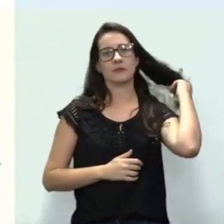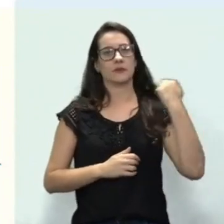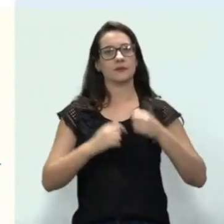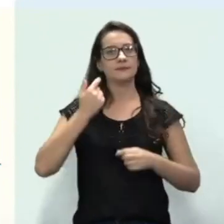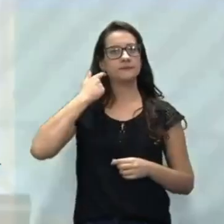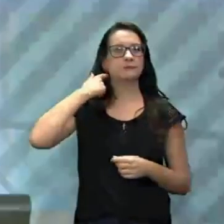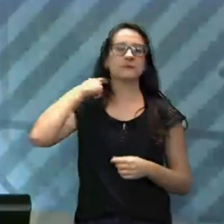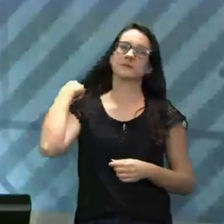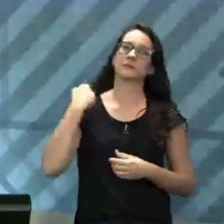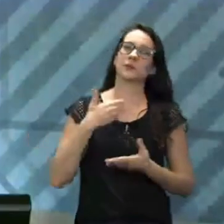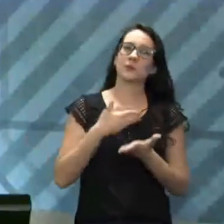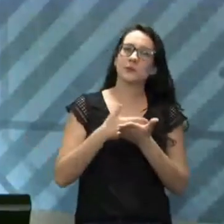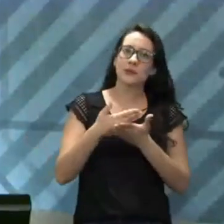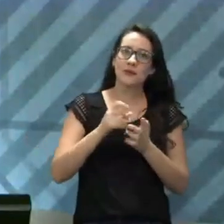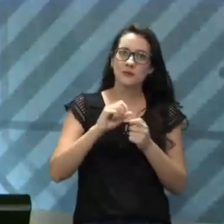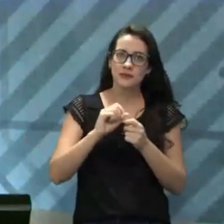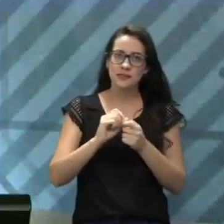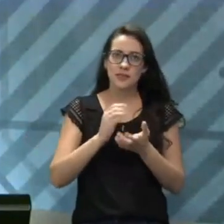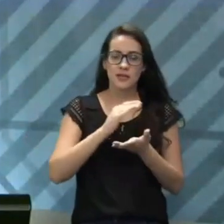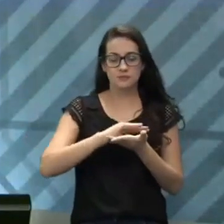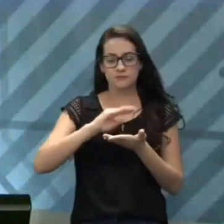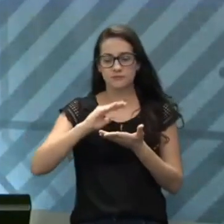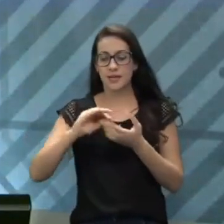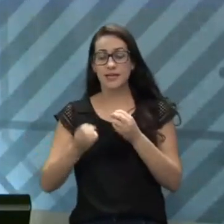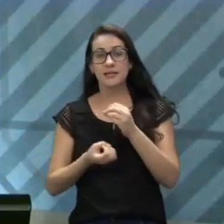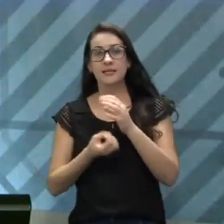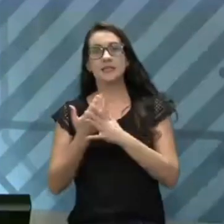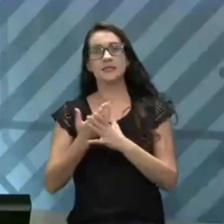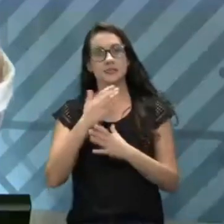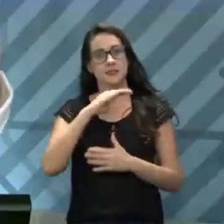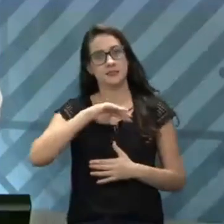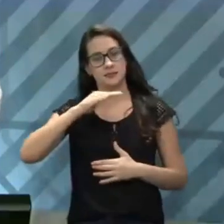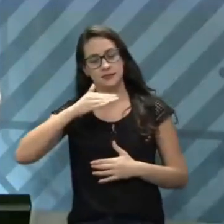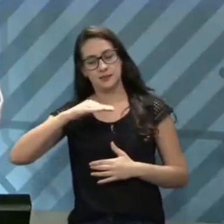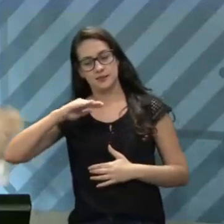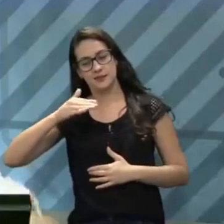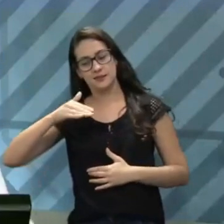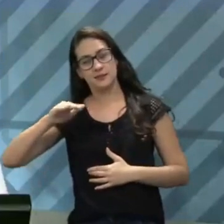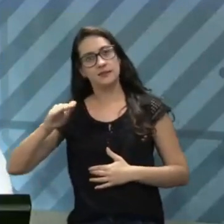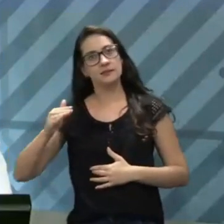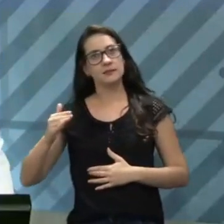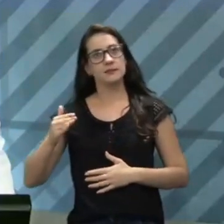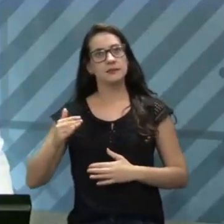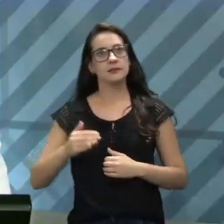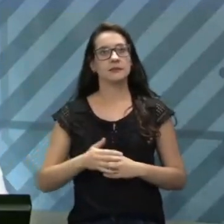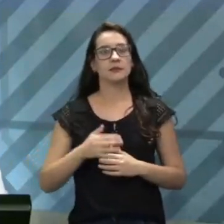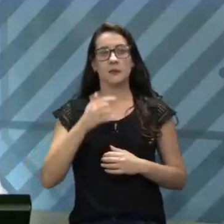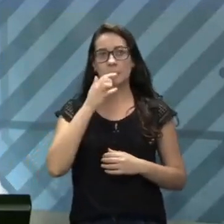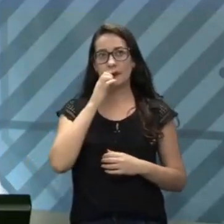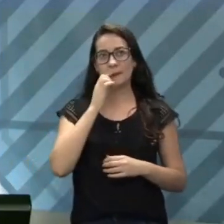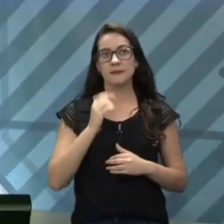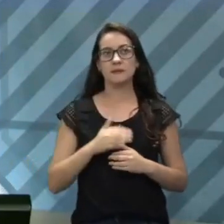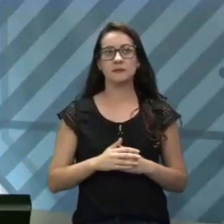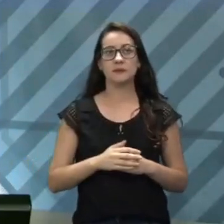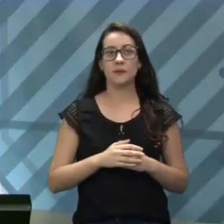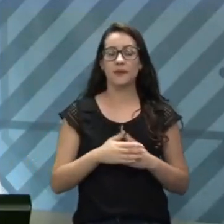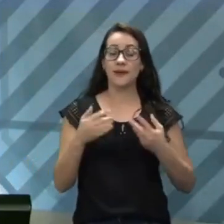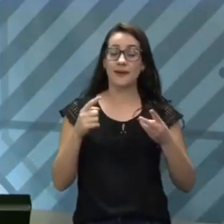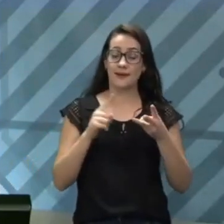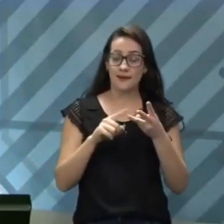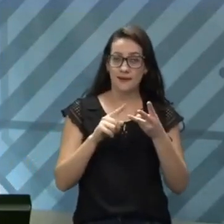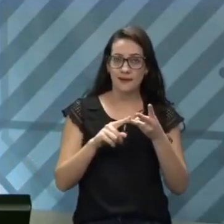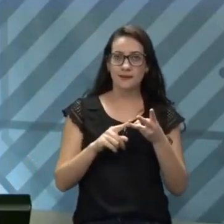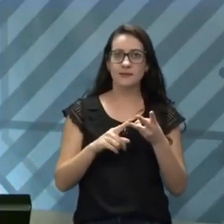manufatura dessa barra, ela acaba criando rugosidades em sua superfície. Essa é a parte mais significativa